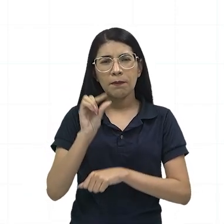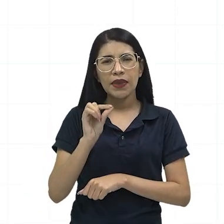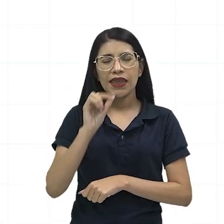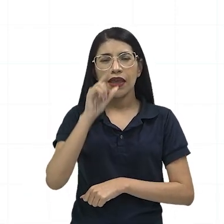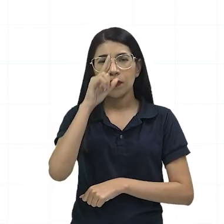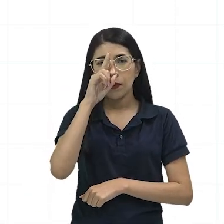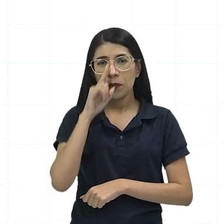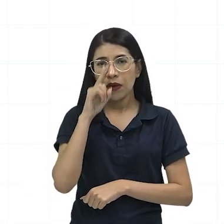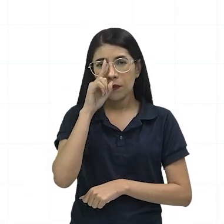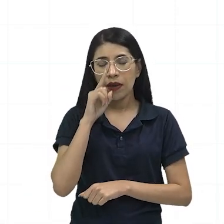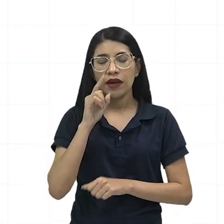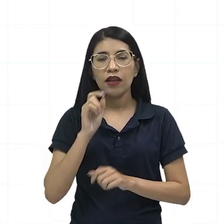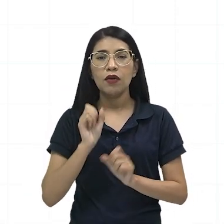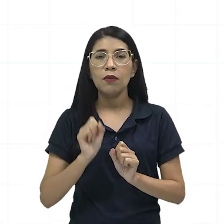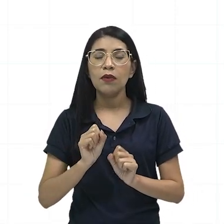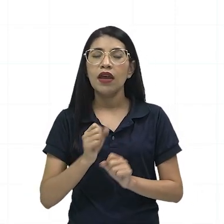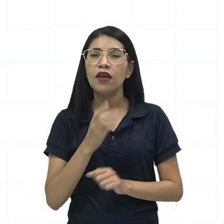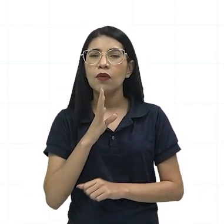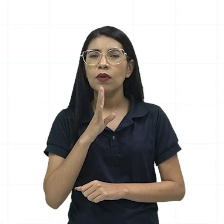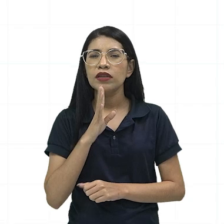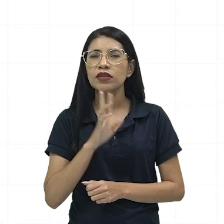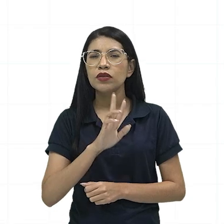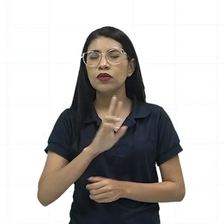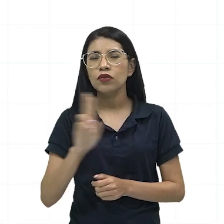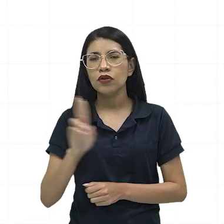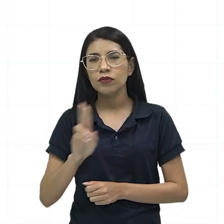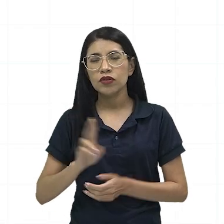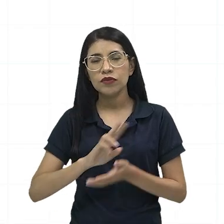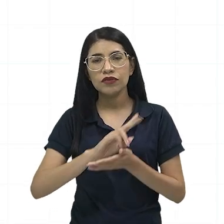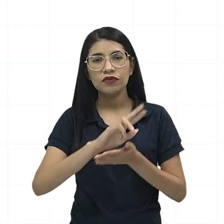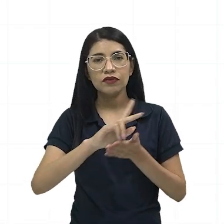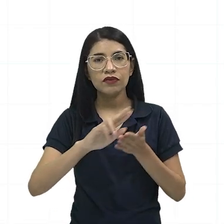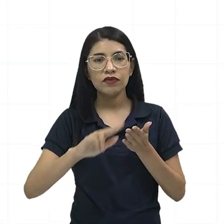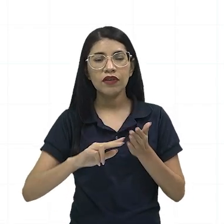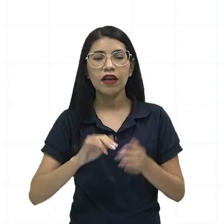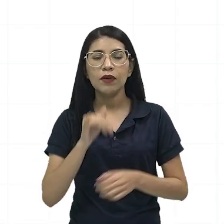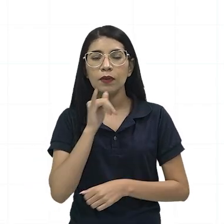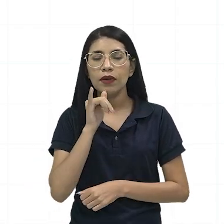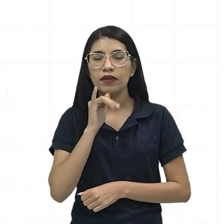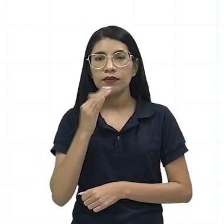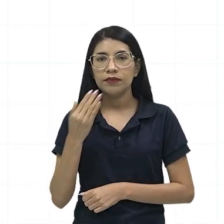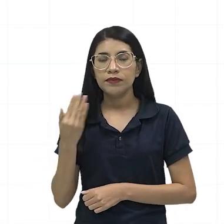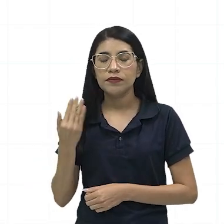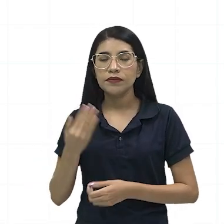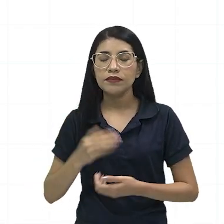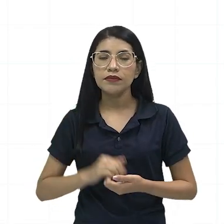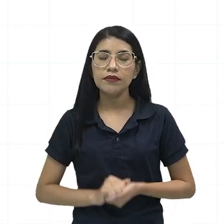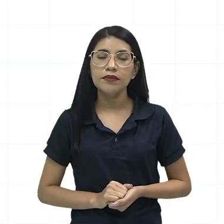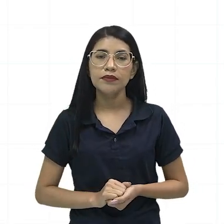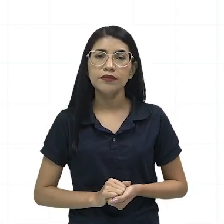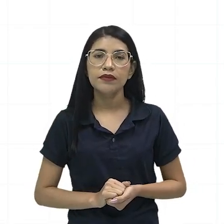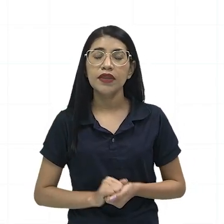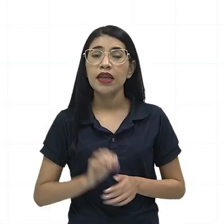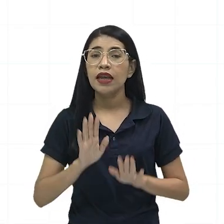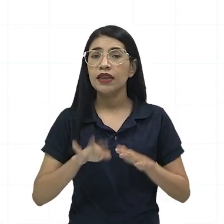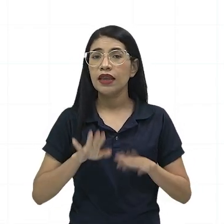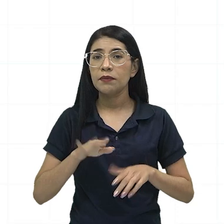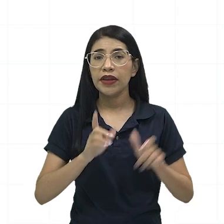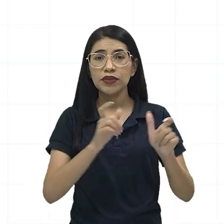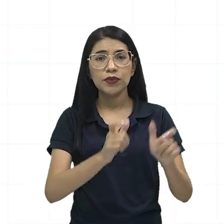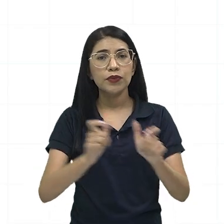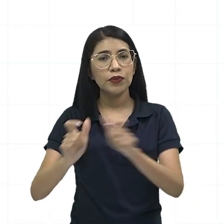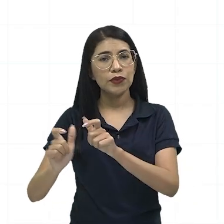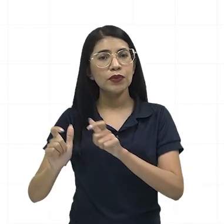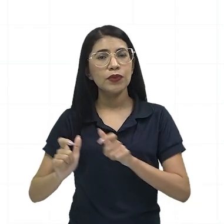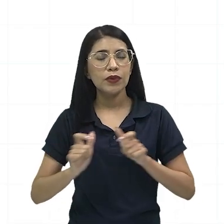podem ser conhecidos por diferentes nomes. Esses diferentes nomes dependem muito da